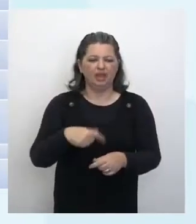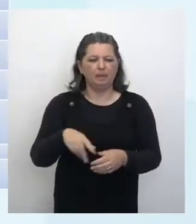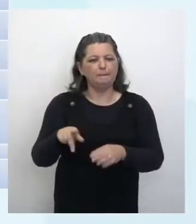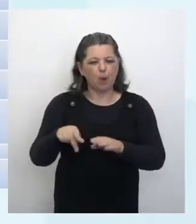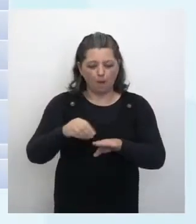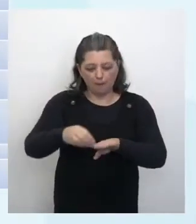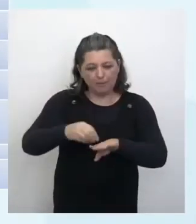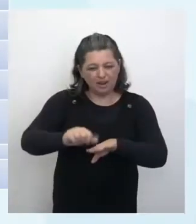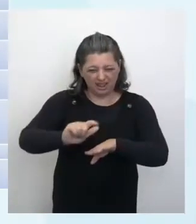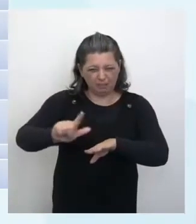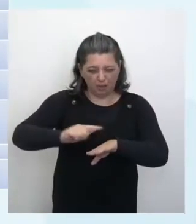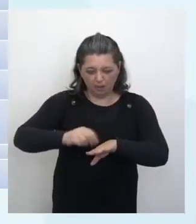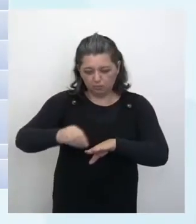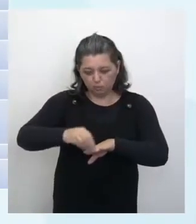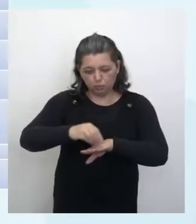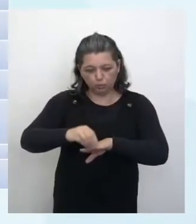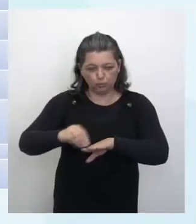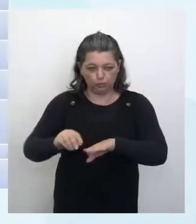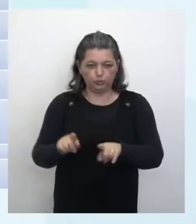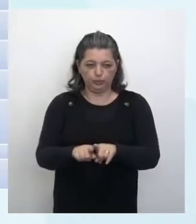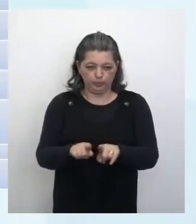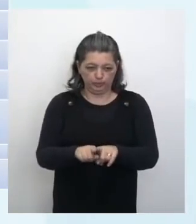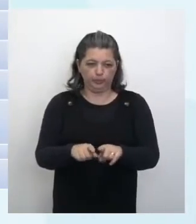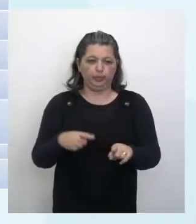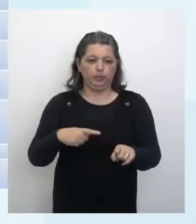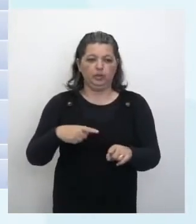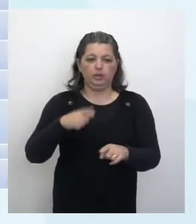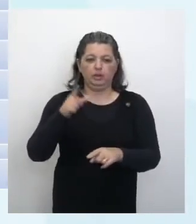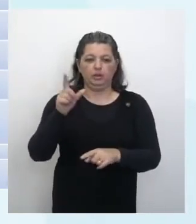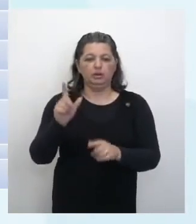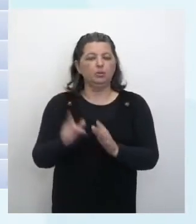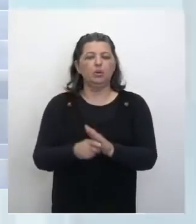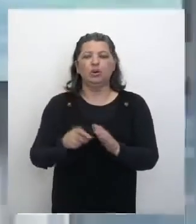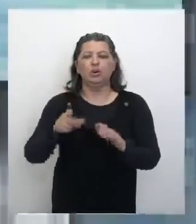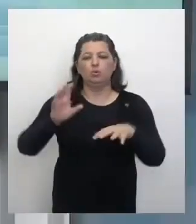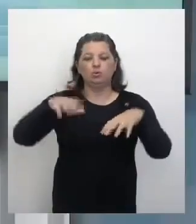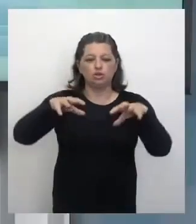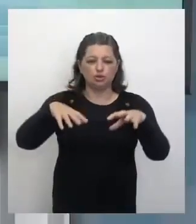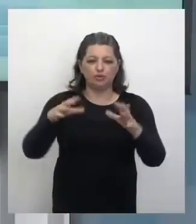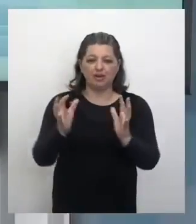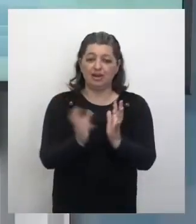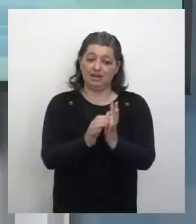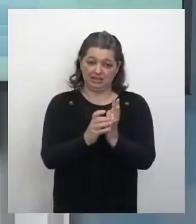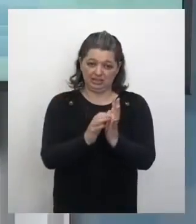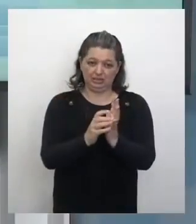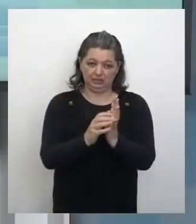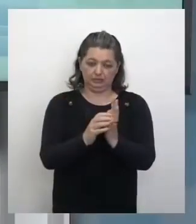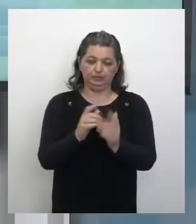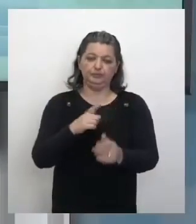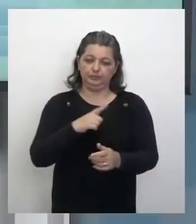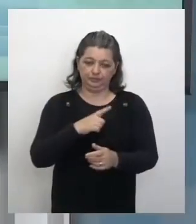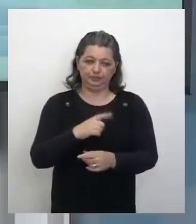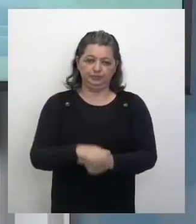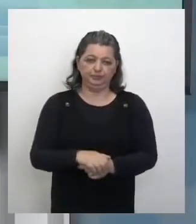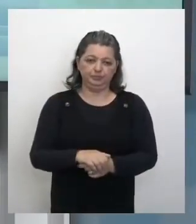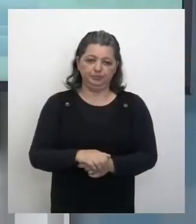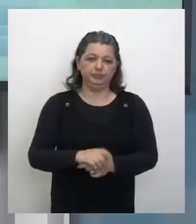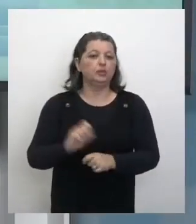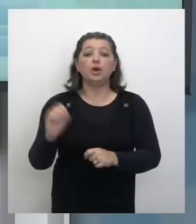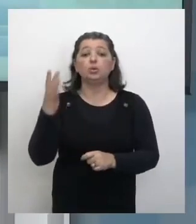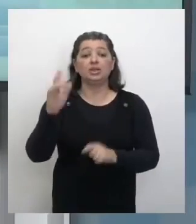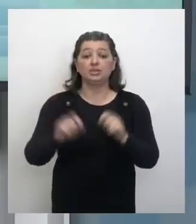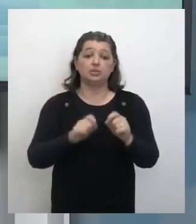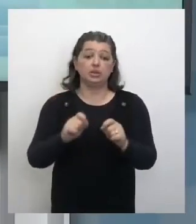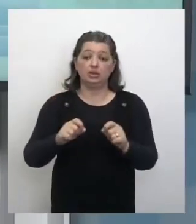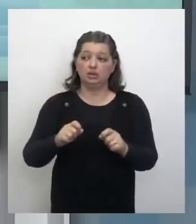e ácido nítrico ele é uma substância derivada da chuva ácida. Então, a gente tem no ar ácido nítrico. Ele reage explodindo, então eu tenho que